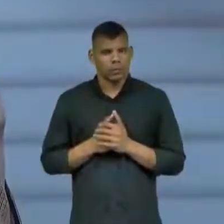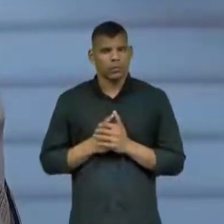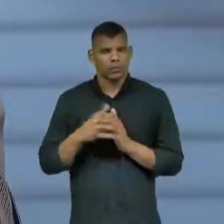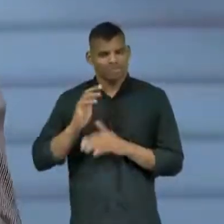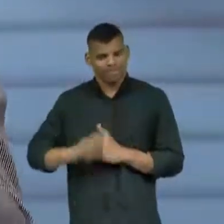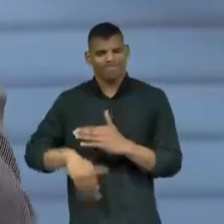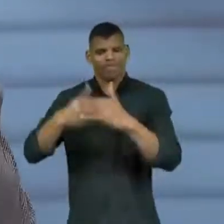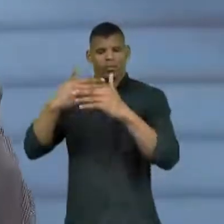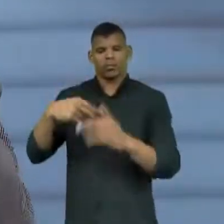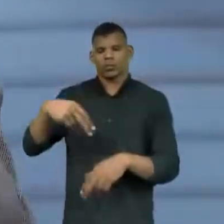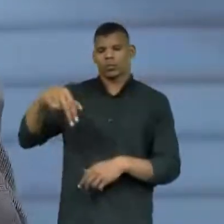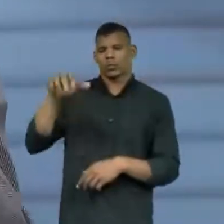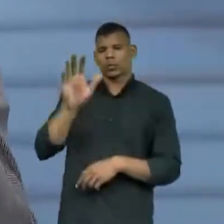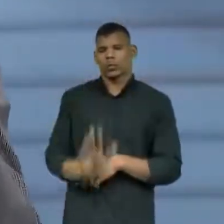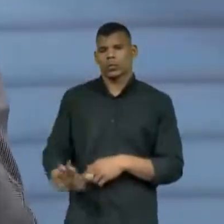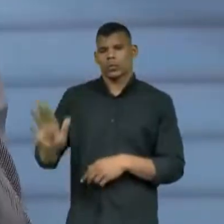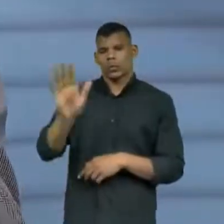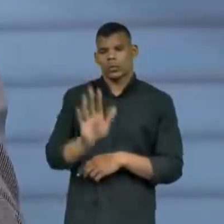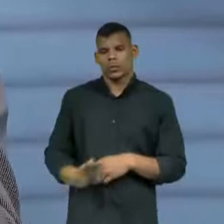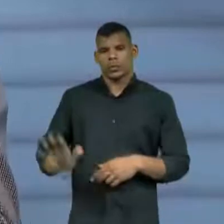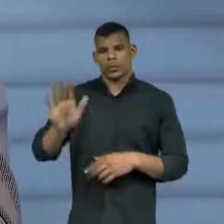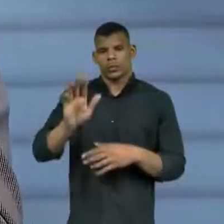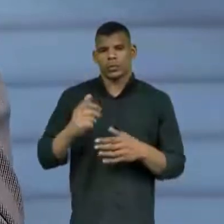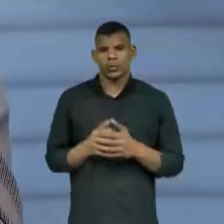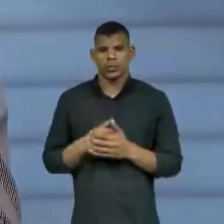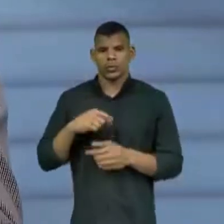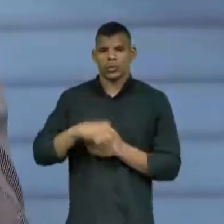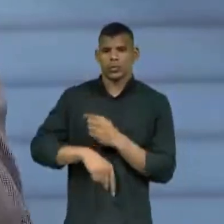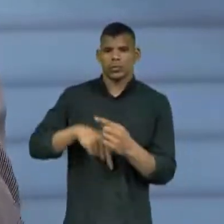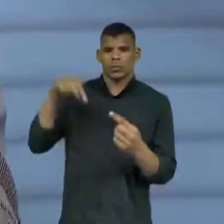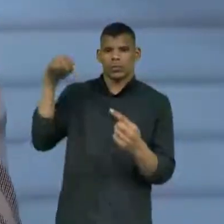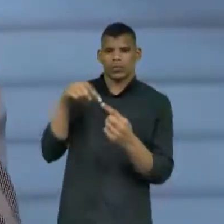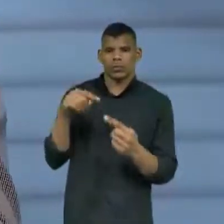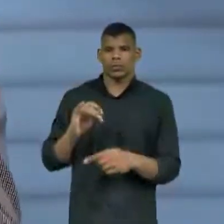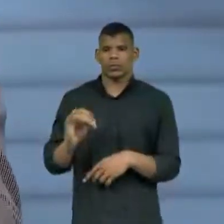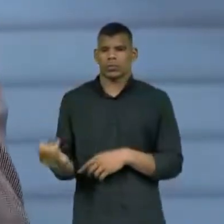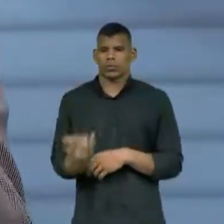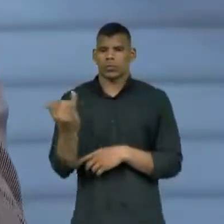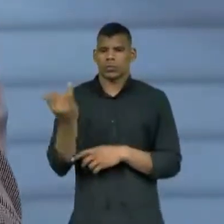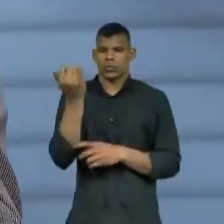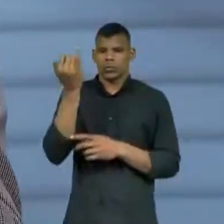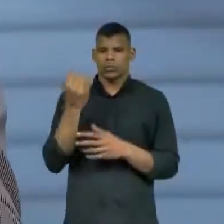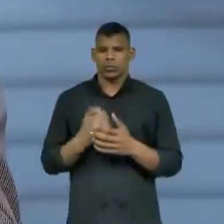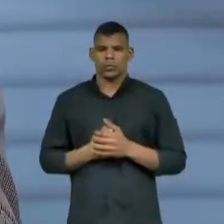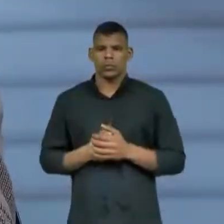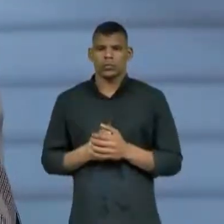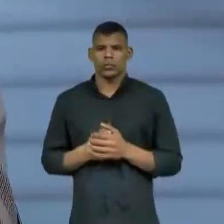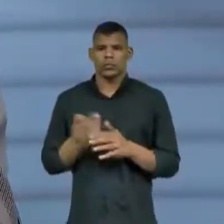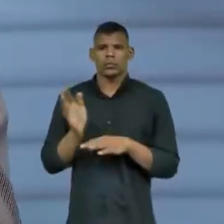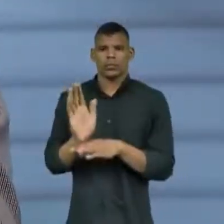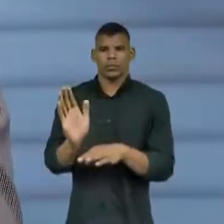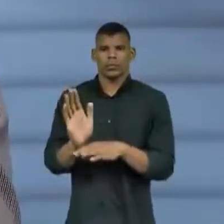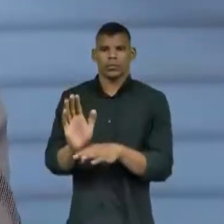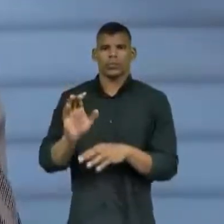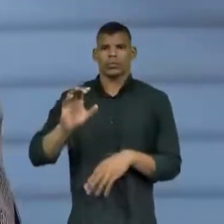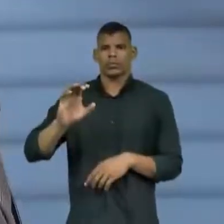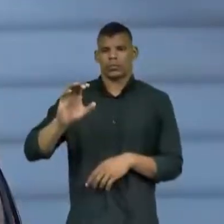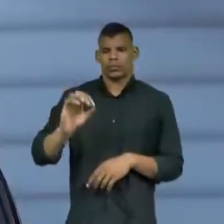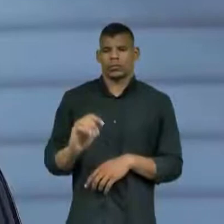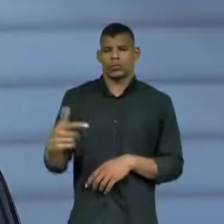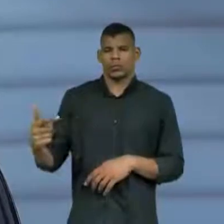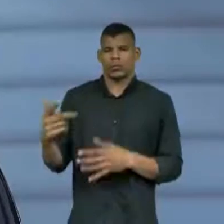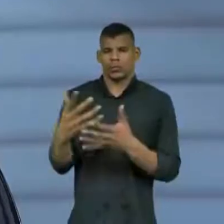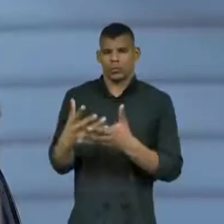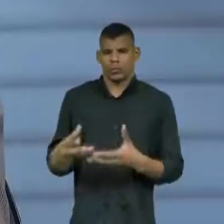Nordeste brasileiro e com uma missão muito importante, uma visão muito importante, contribuir para a descarbonização do planeta. Então,